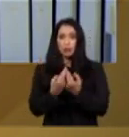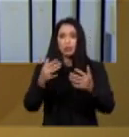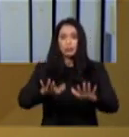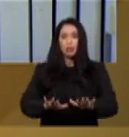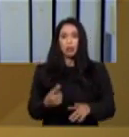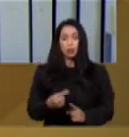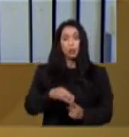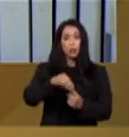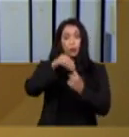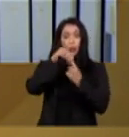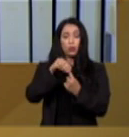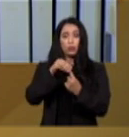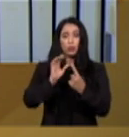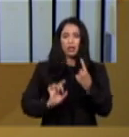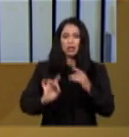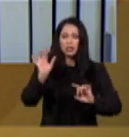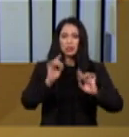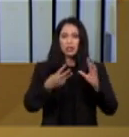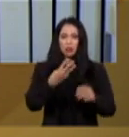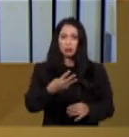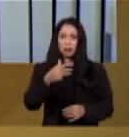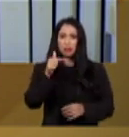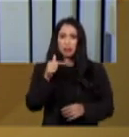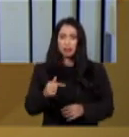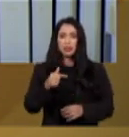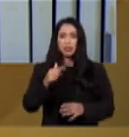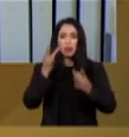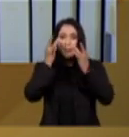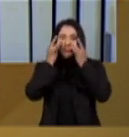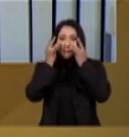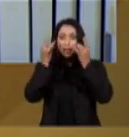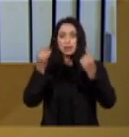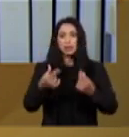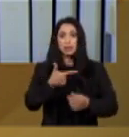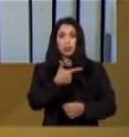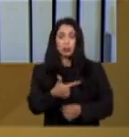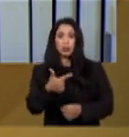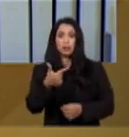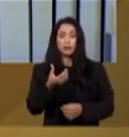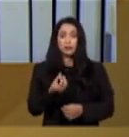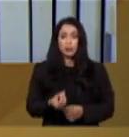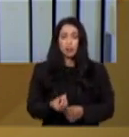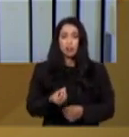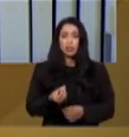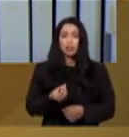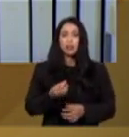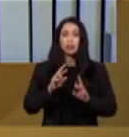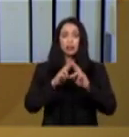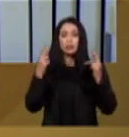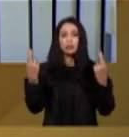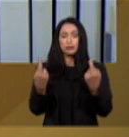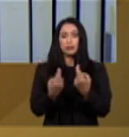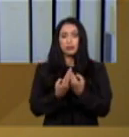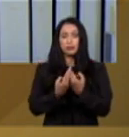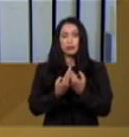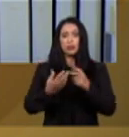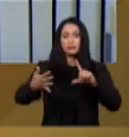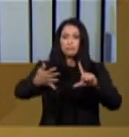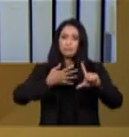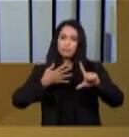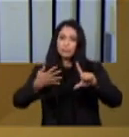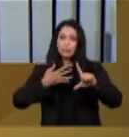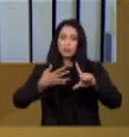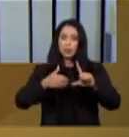solene, 37 sessões presenciais e 20 sessões virtuais. Neste